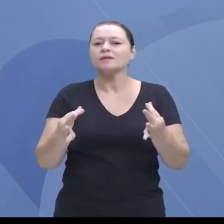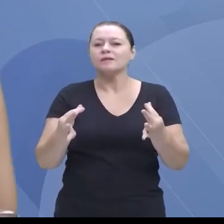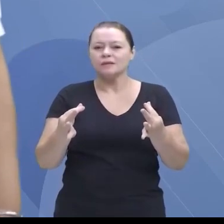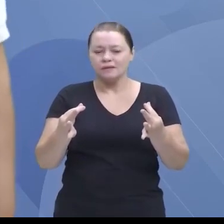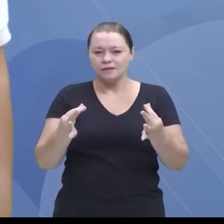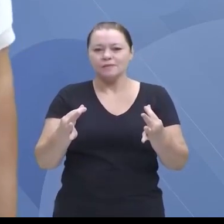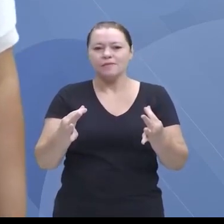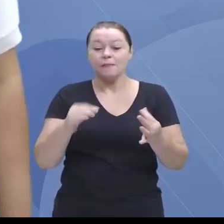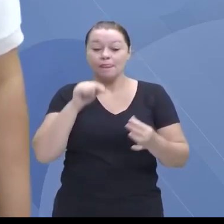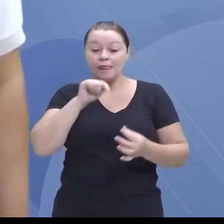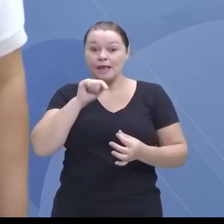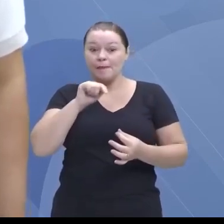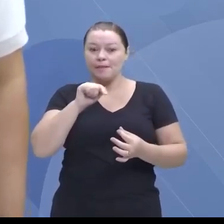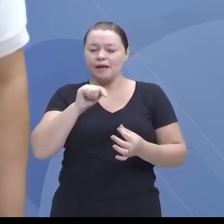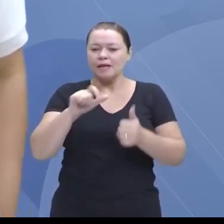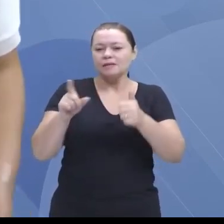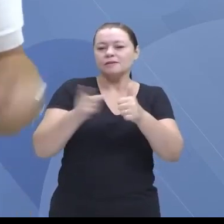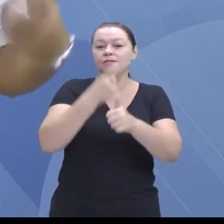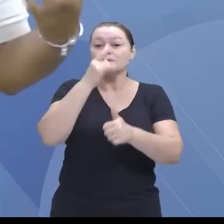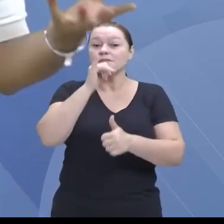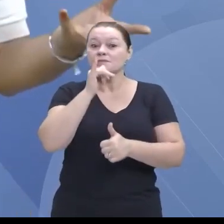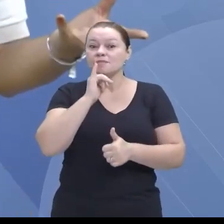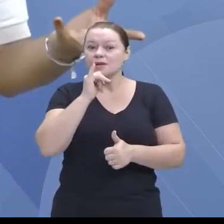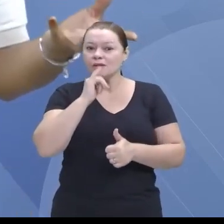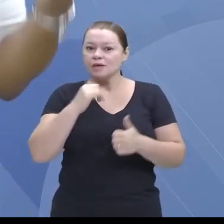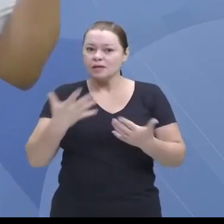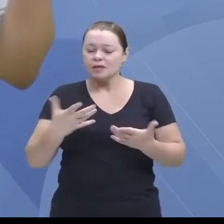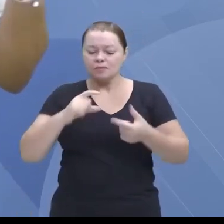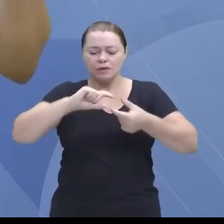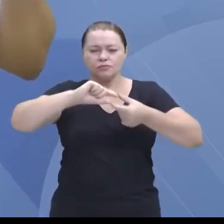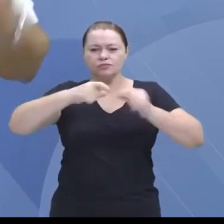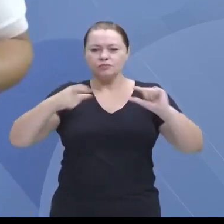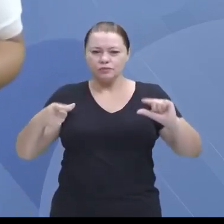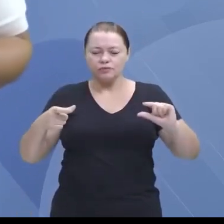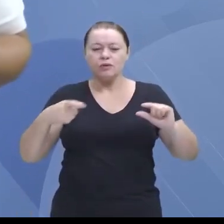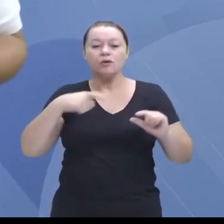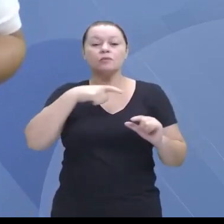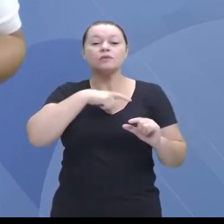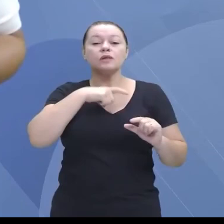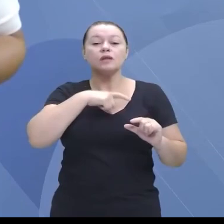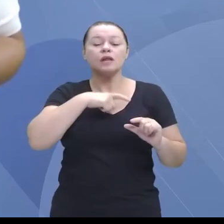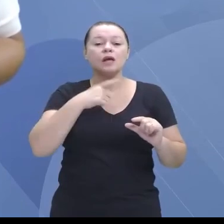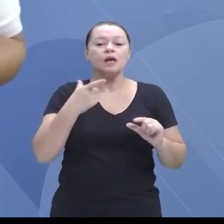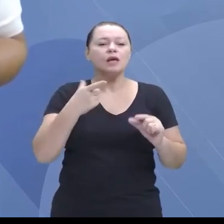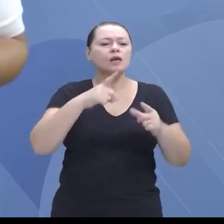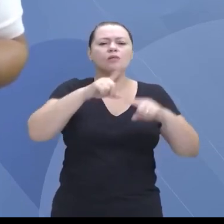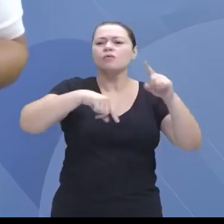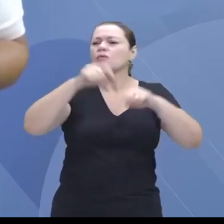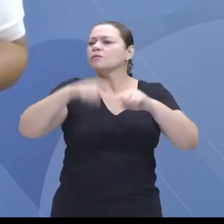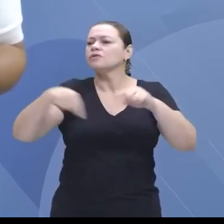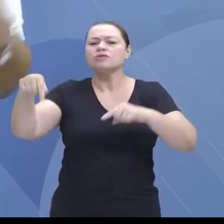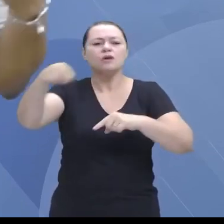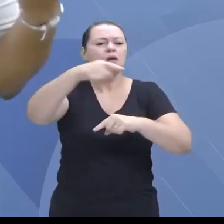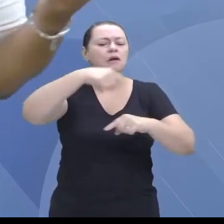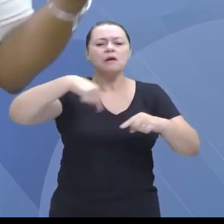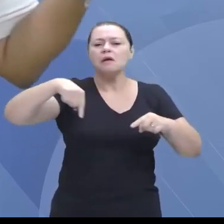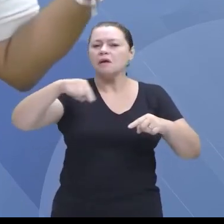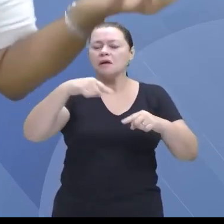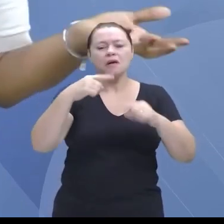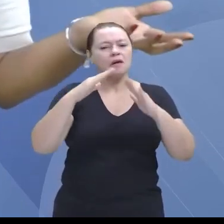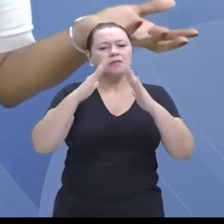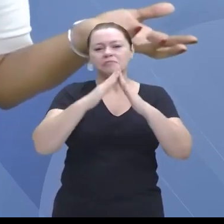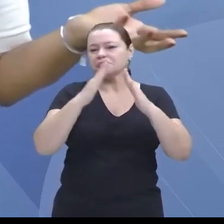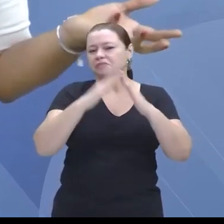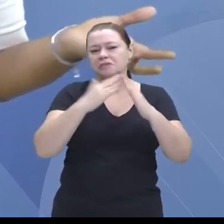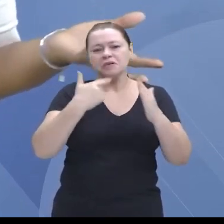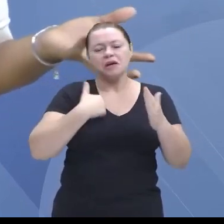atenção para esse nosso primeiro exemplo. As formas geométricas são os formatos dos objetos que estão presentes